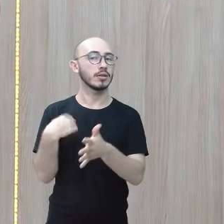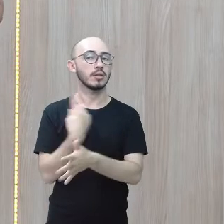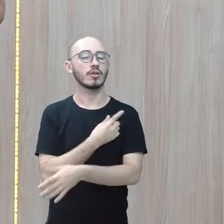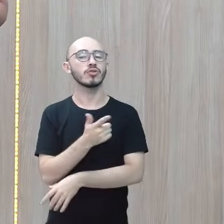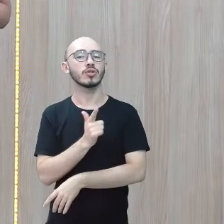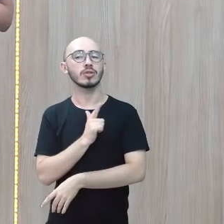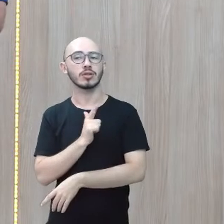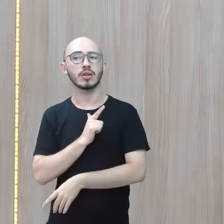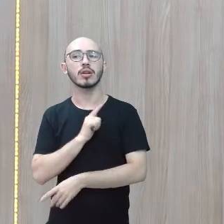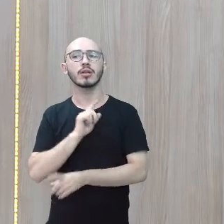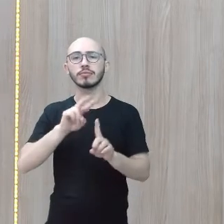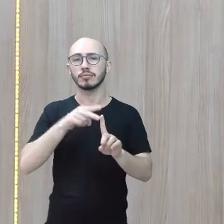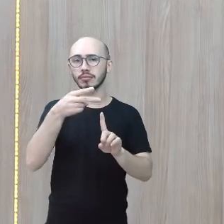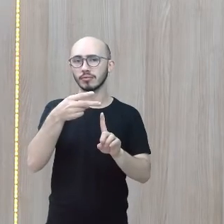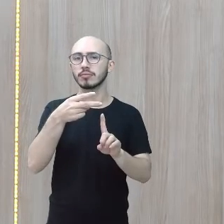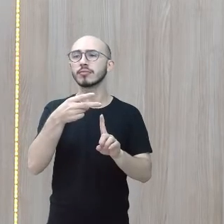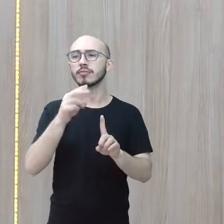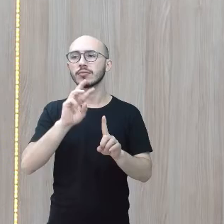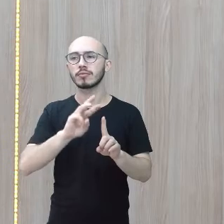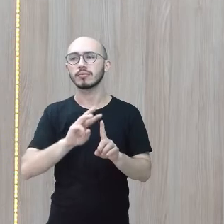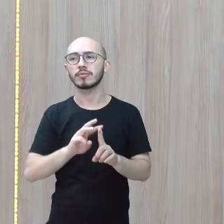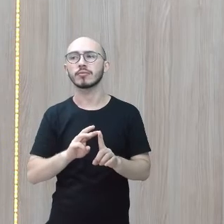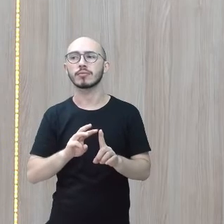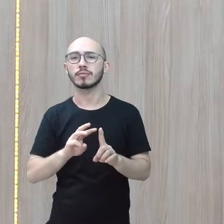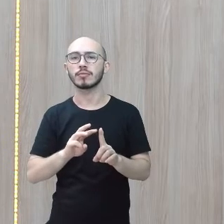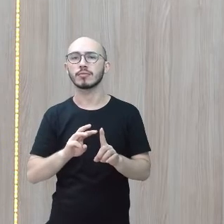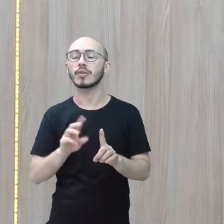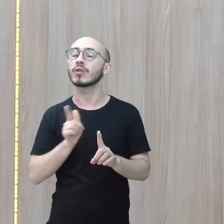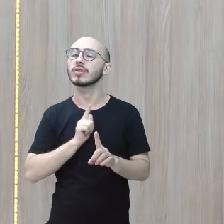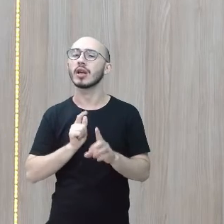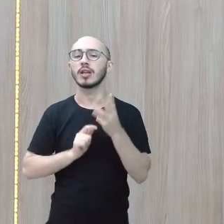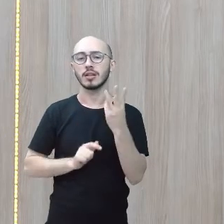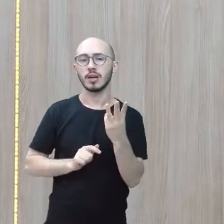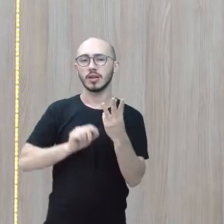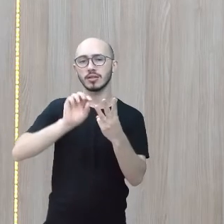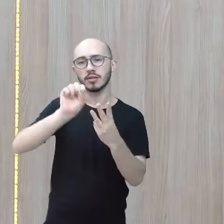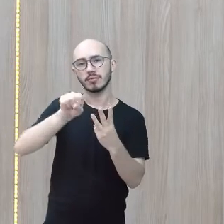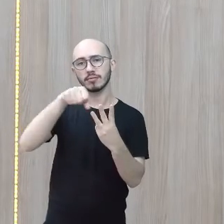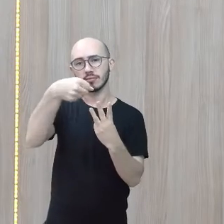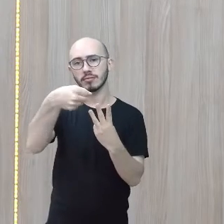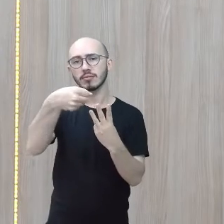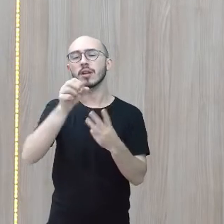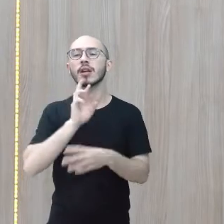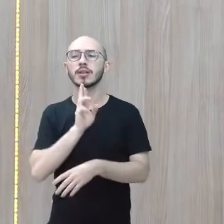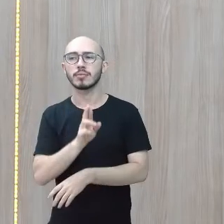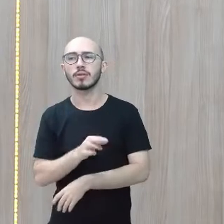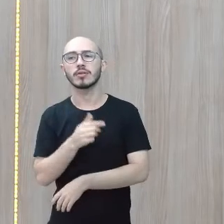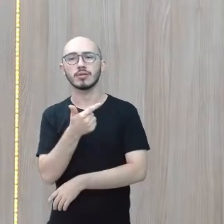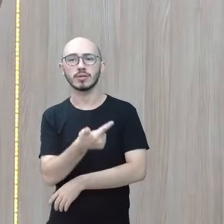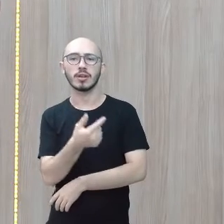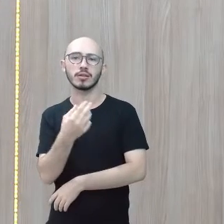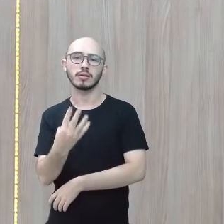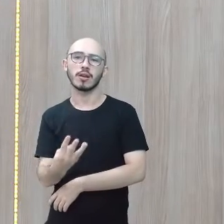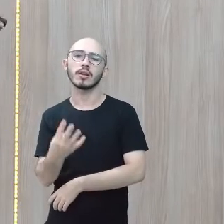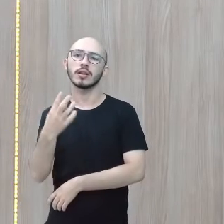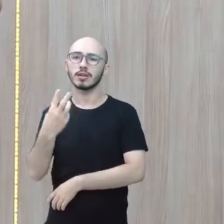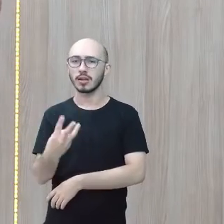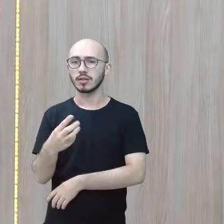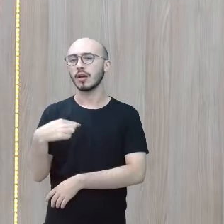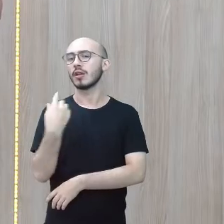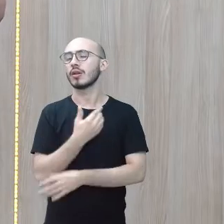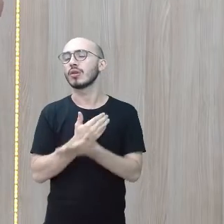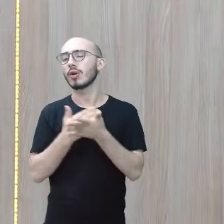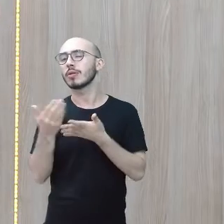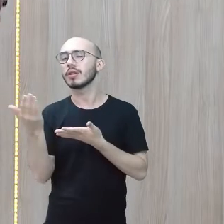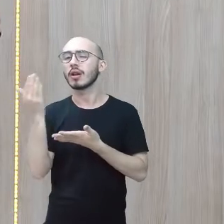a potência 3 elevada à oitava para dar 243. Então, a gente está começando a fazer esse jogo,